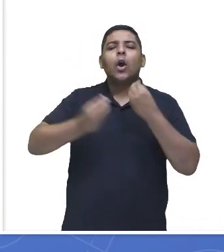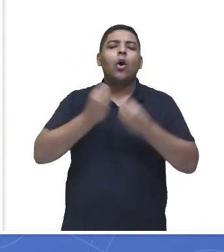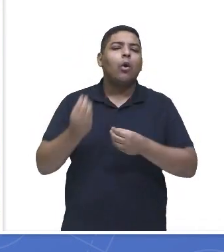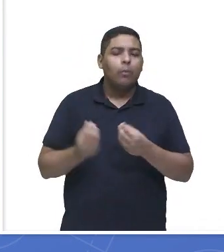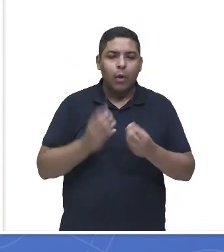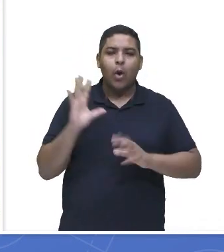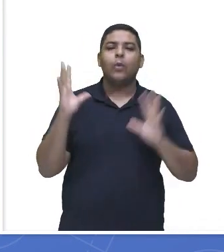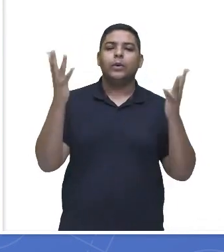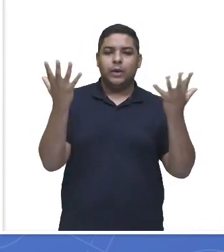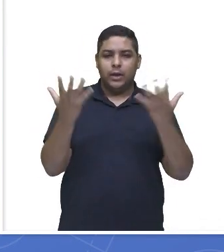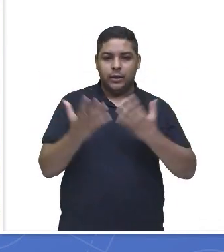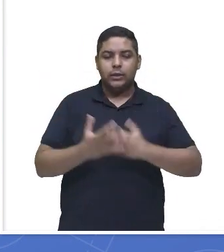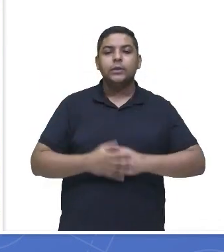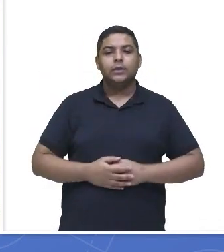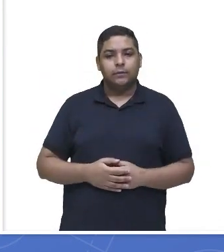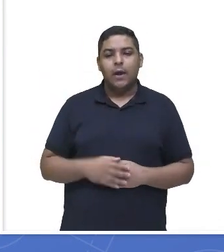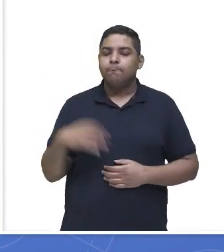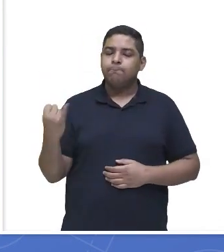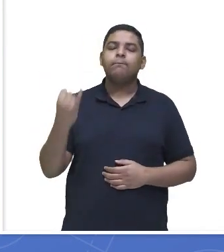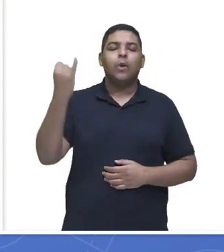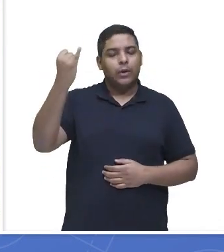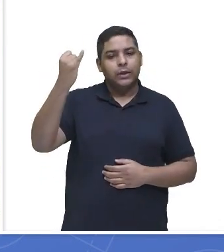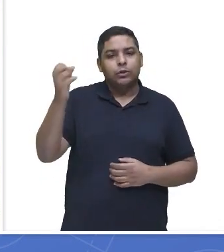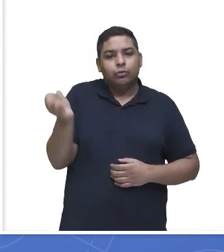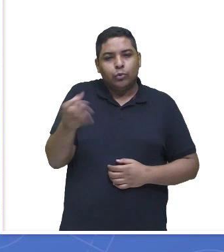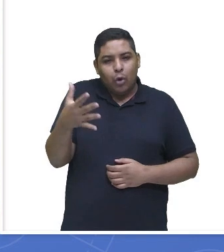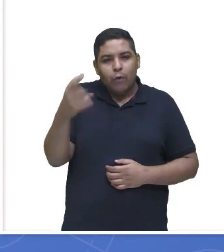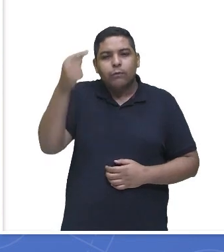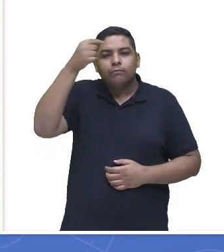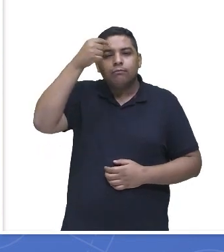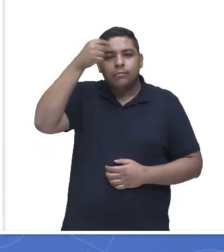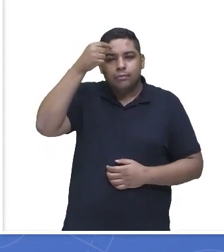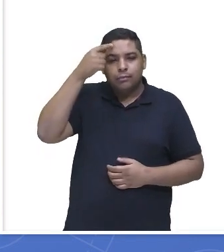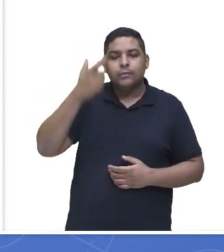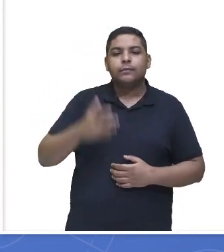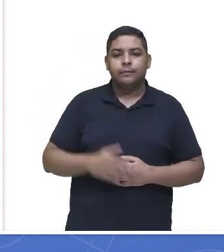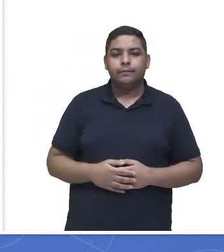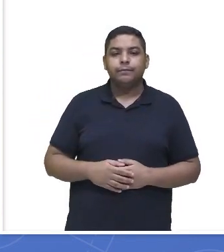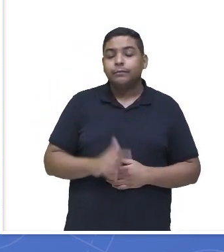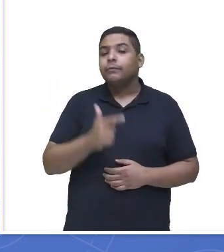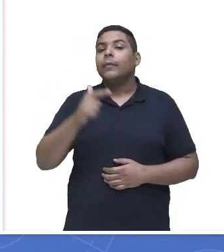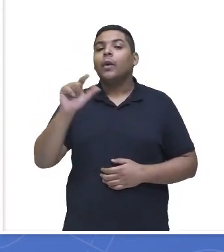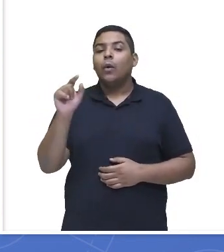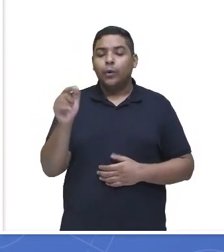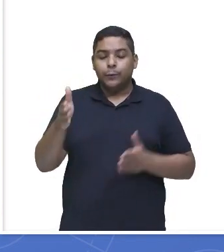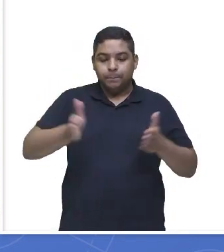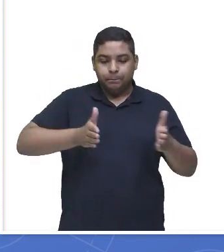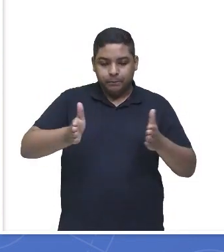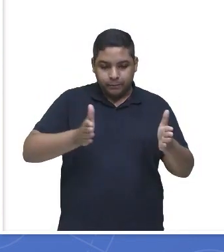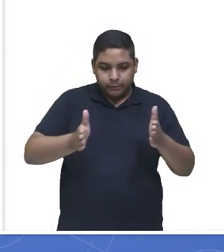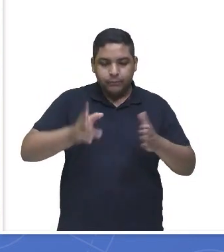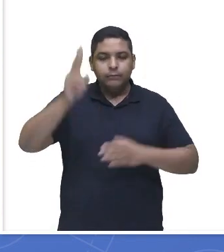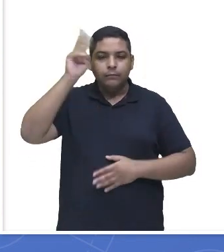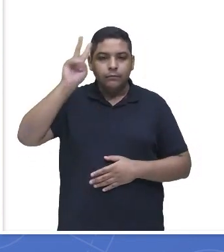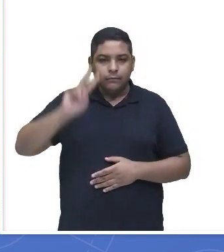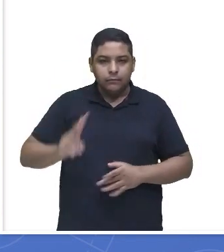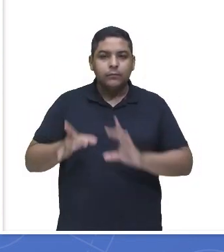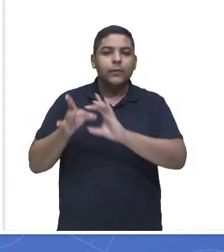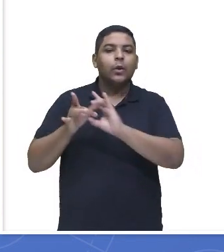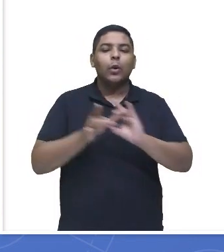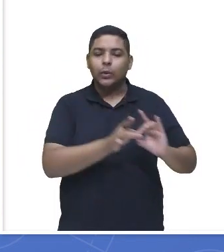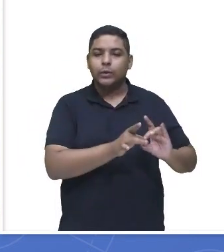ser fundamental para esse novo pensamento aí. Outro momento importante, outro contexto histórico importantíssimo